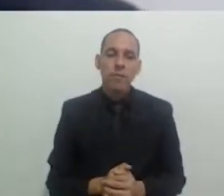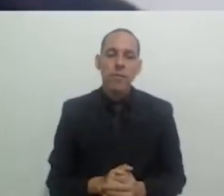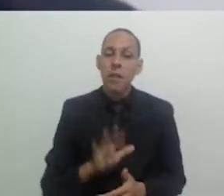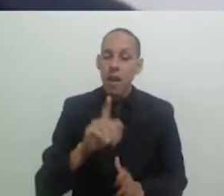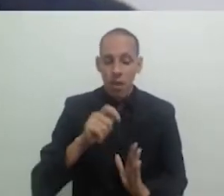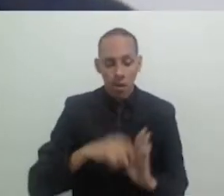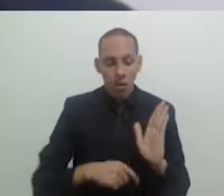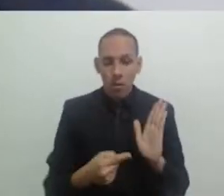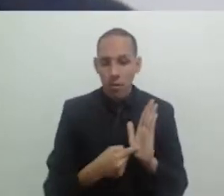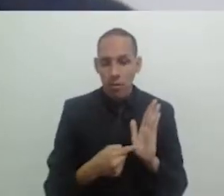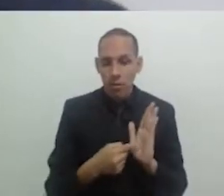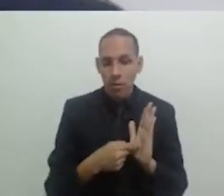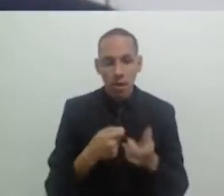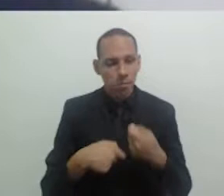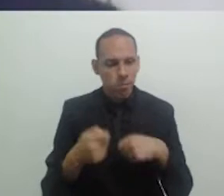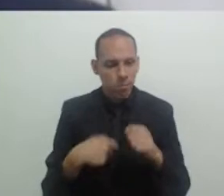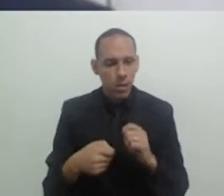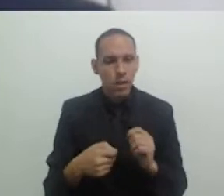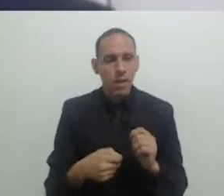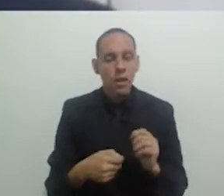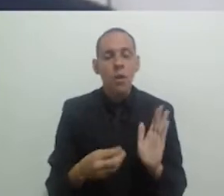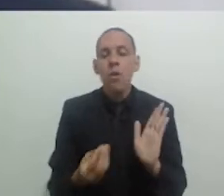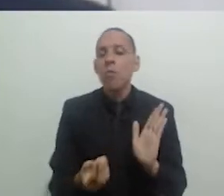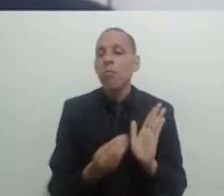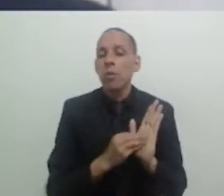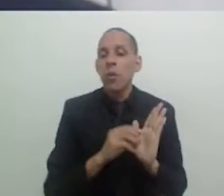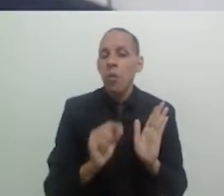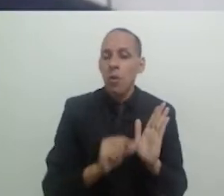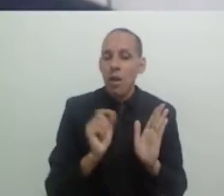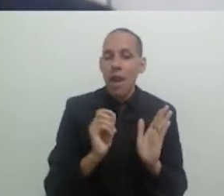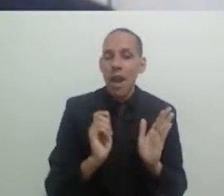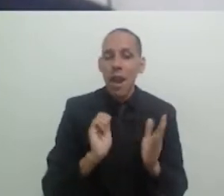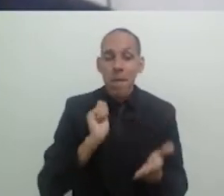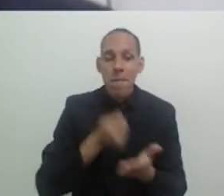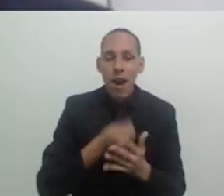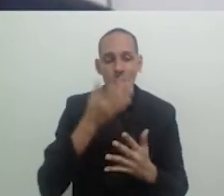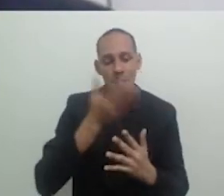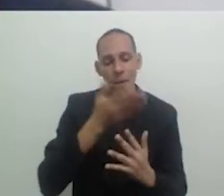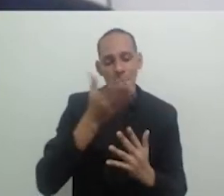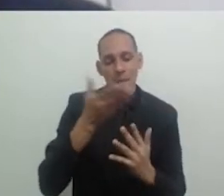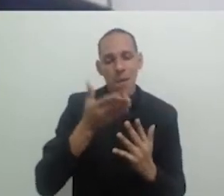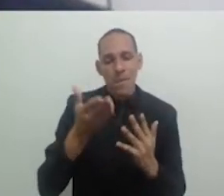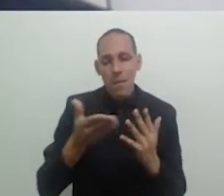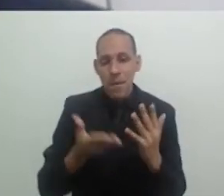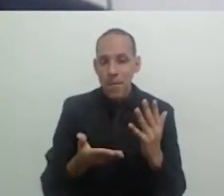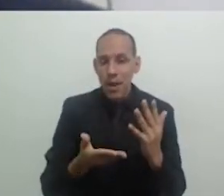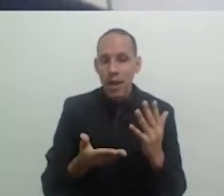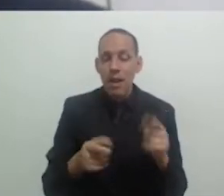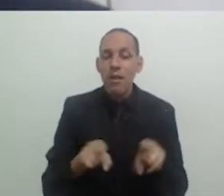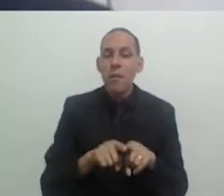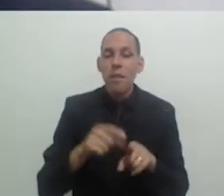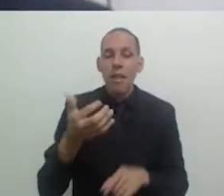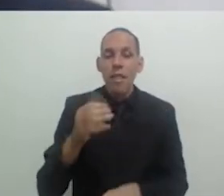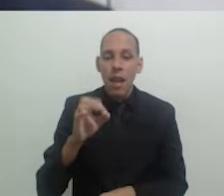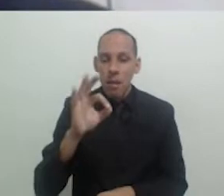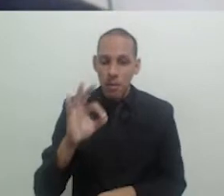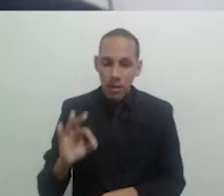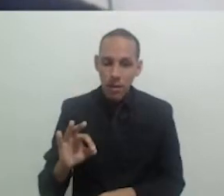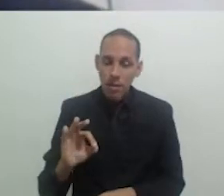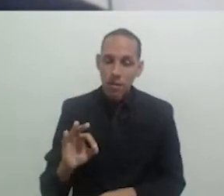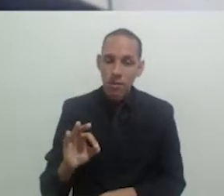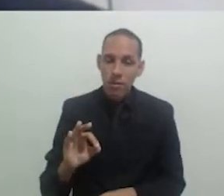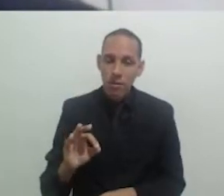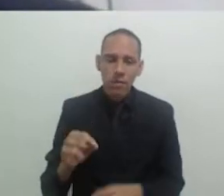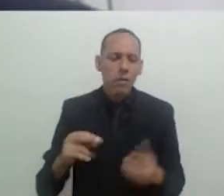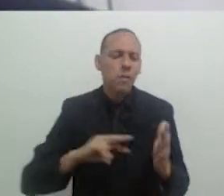administrativo previa que o pagamento da primeira parcela seria realizado no importe de 10% do valor global, ou seja, a primeira parcela